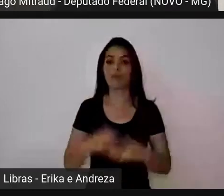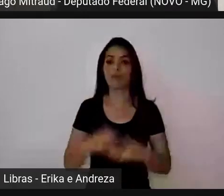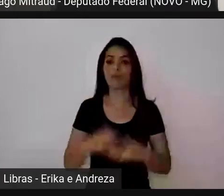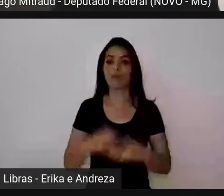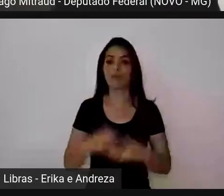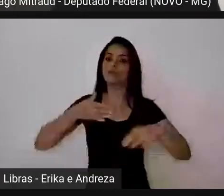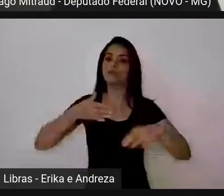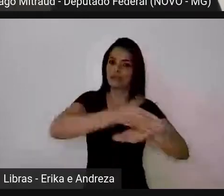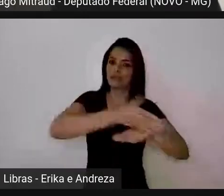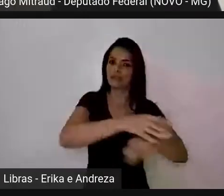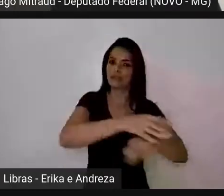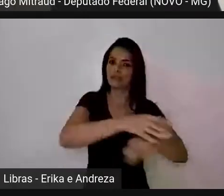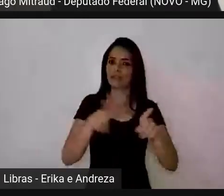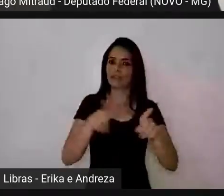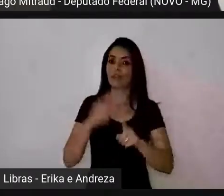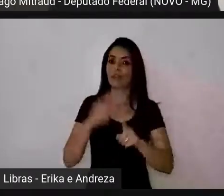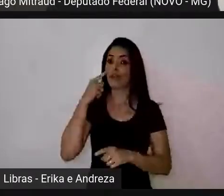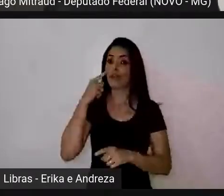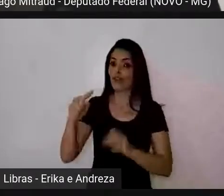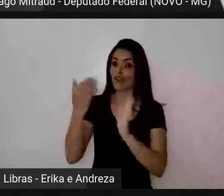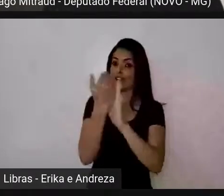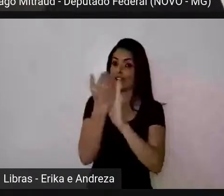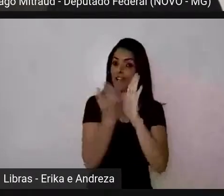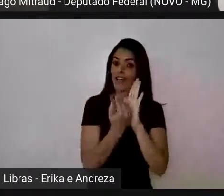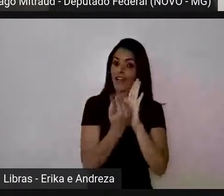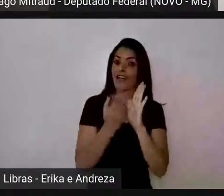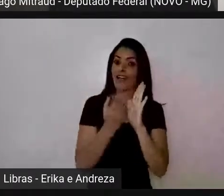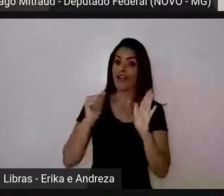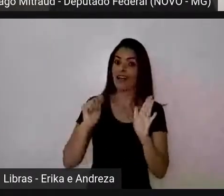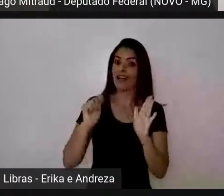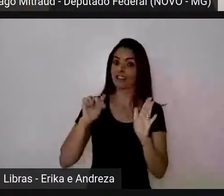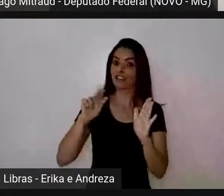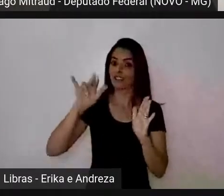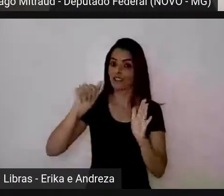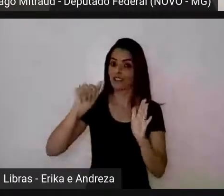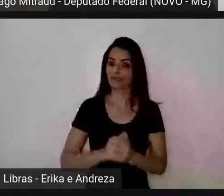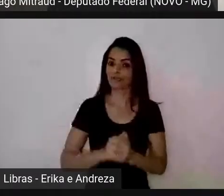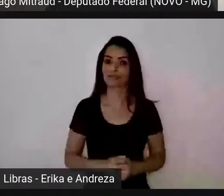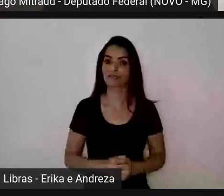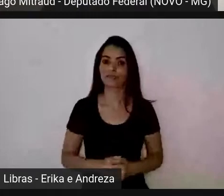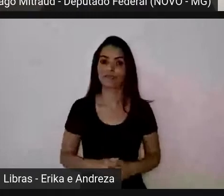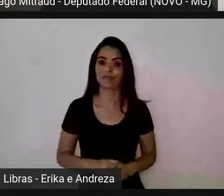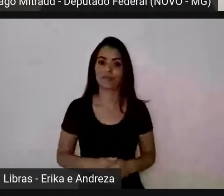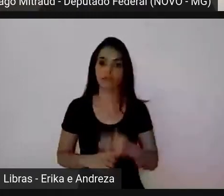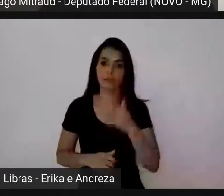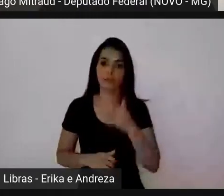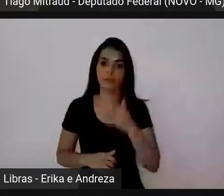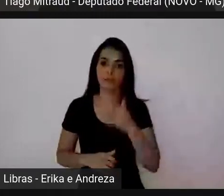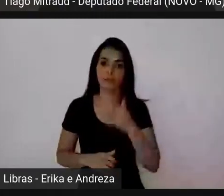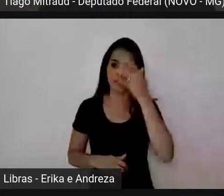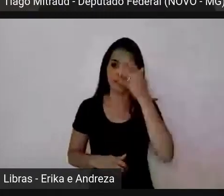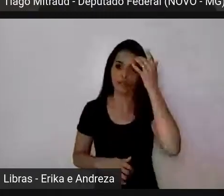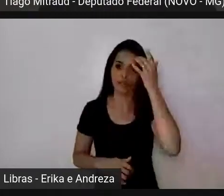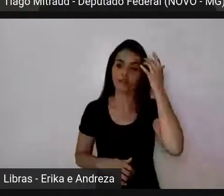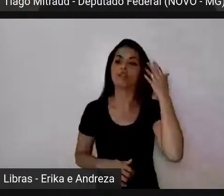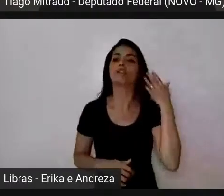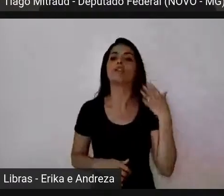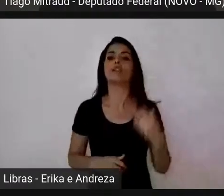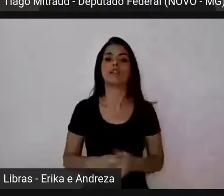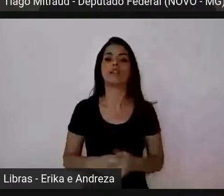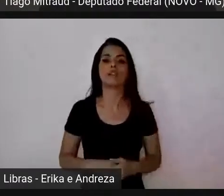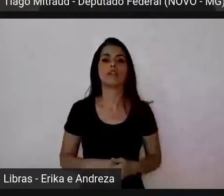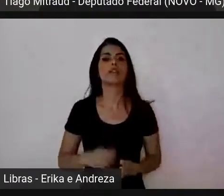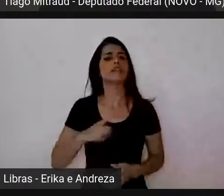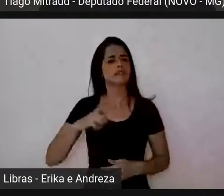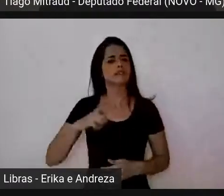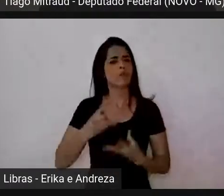talvez eu também tenha que entrar. Mas eu ouço a última resposta. A reforma ainda vai dar pano para manga, ainda